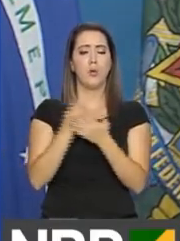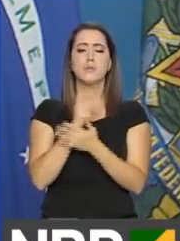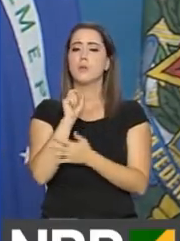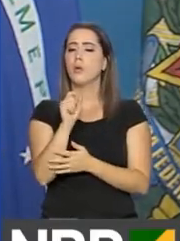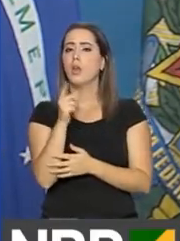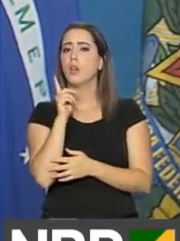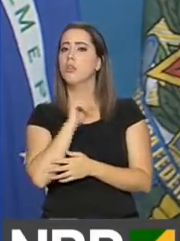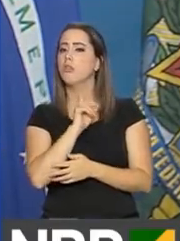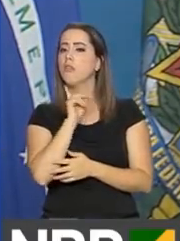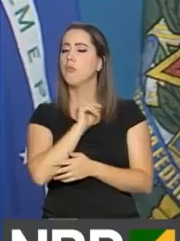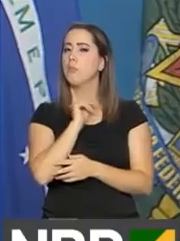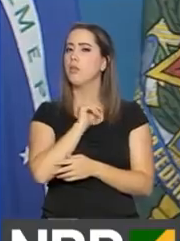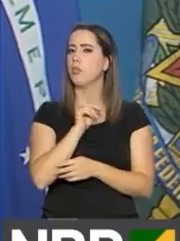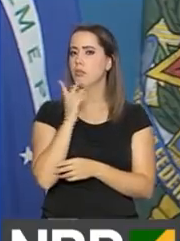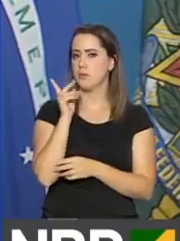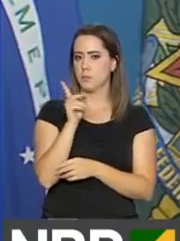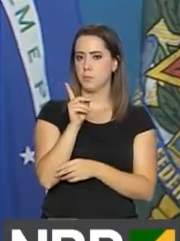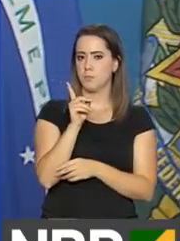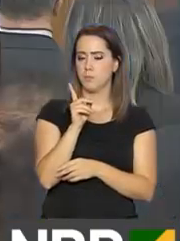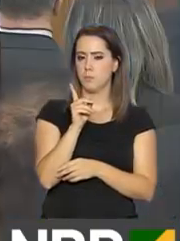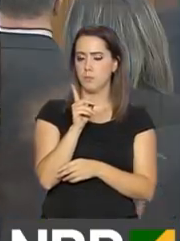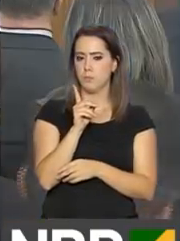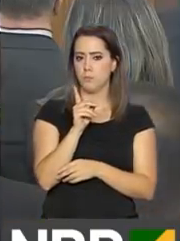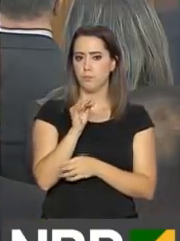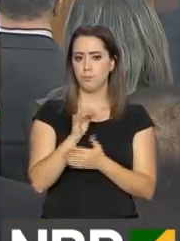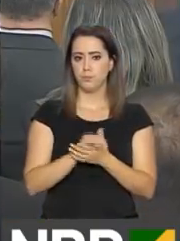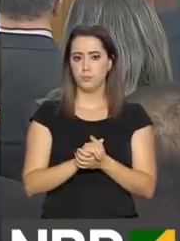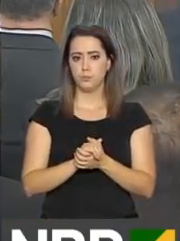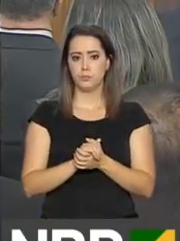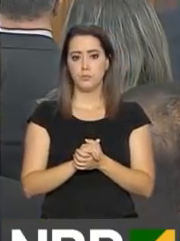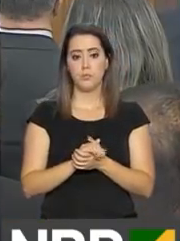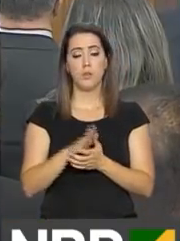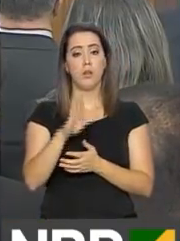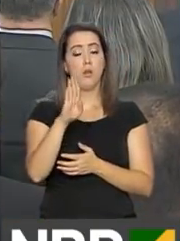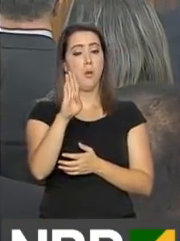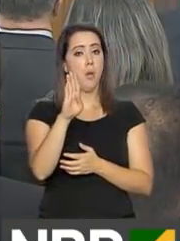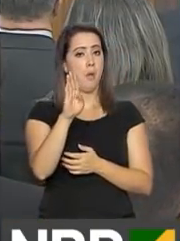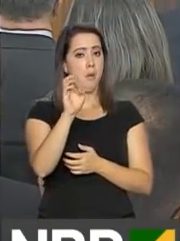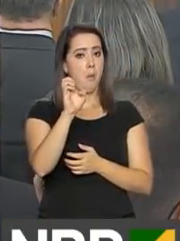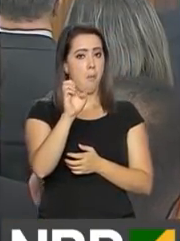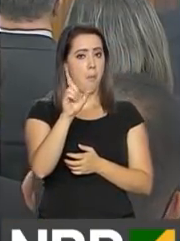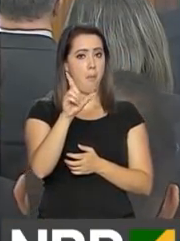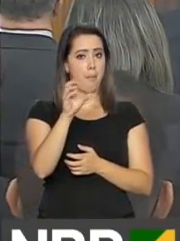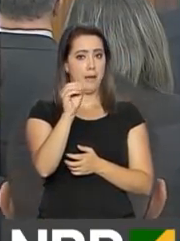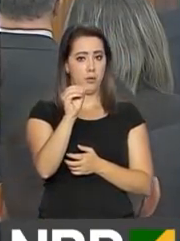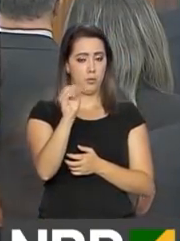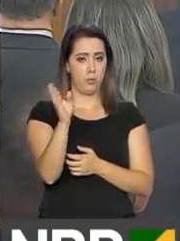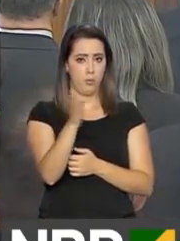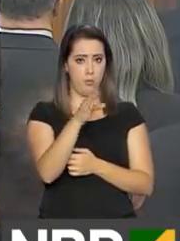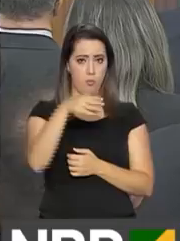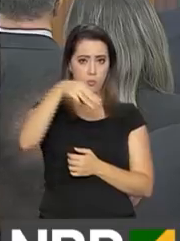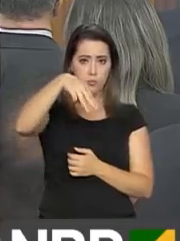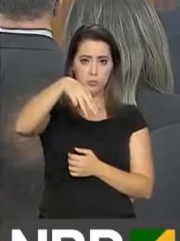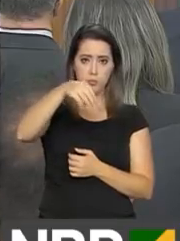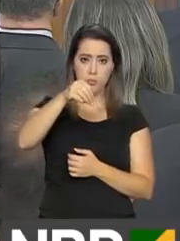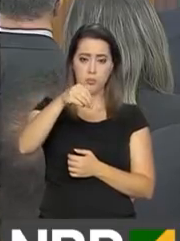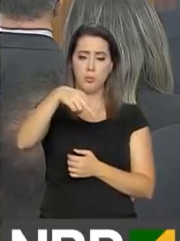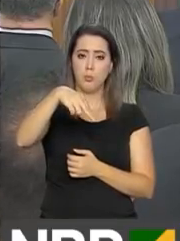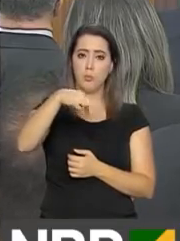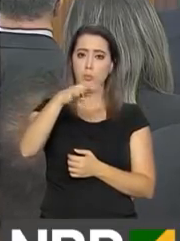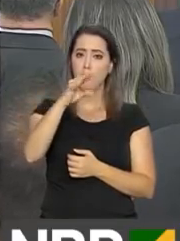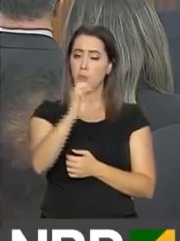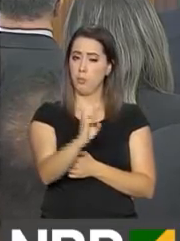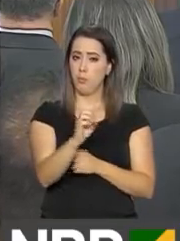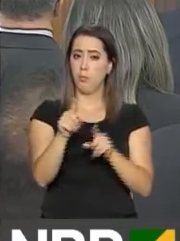que liga em belo monte ao sudeste é uma coisa extraordinária mas as linhas de transmissão